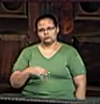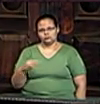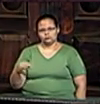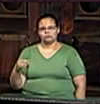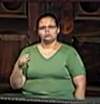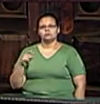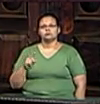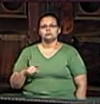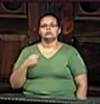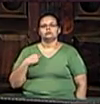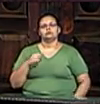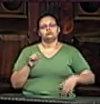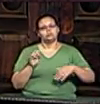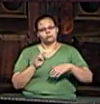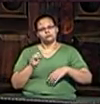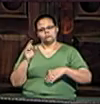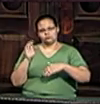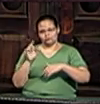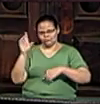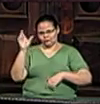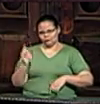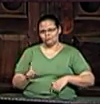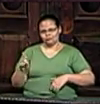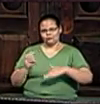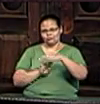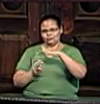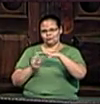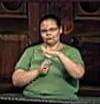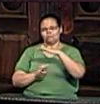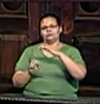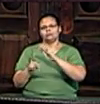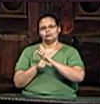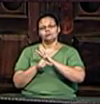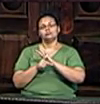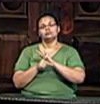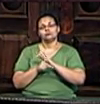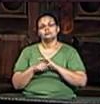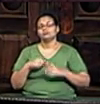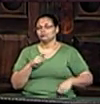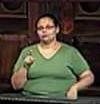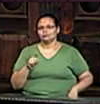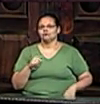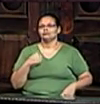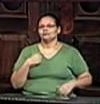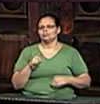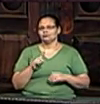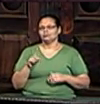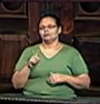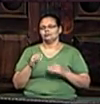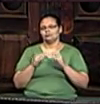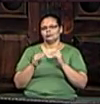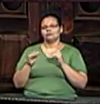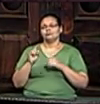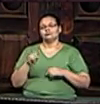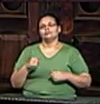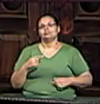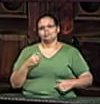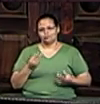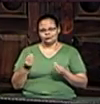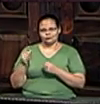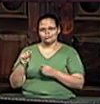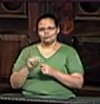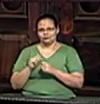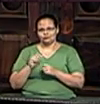que o empresariado do estado do Rio de Janeiro não concorda em muito com o que foi feito